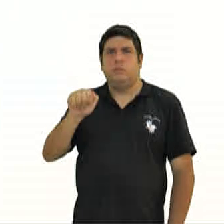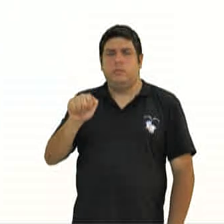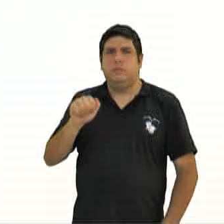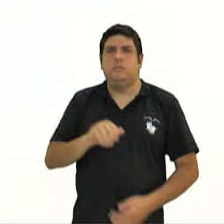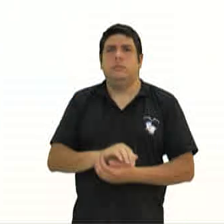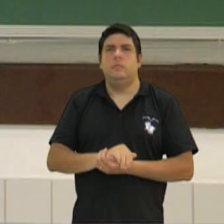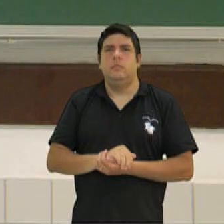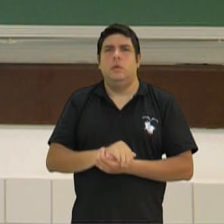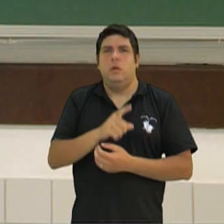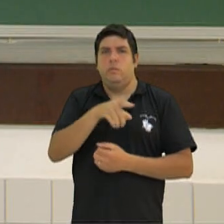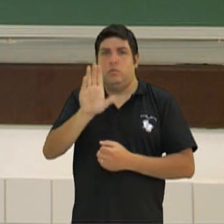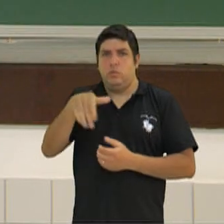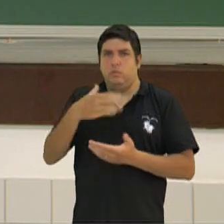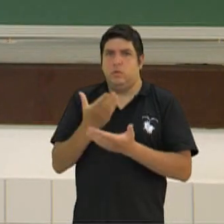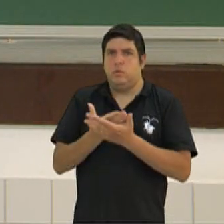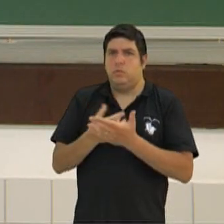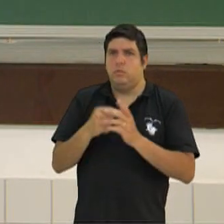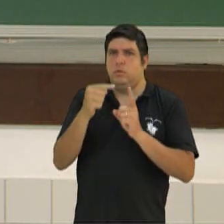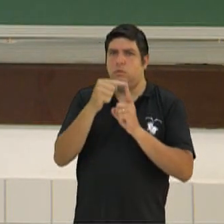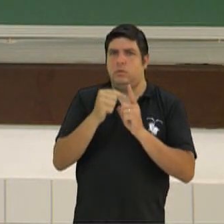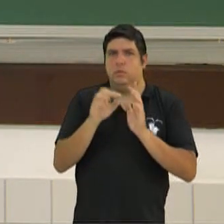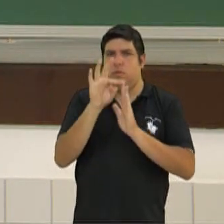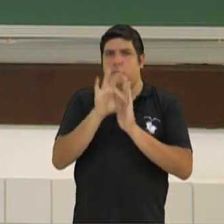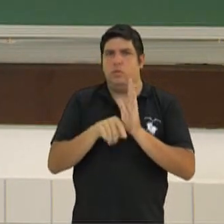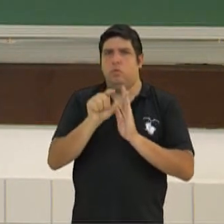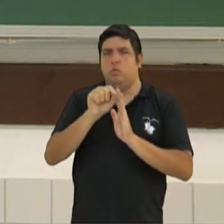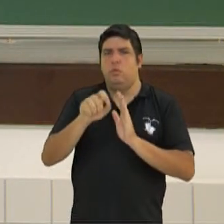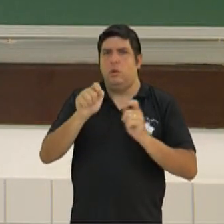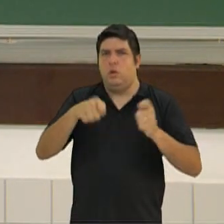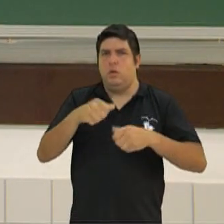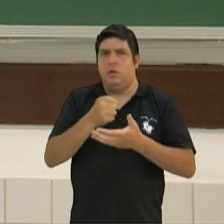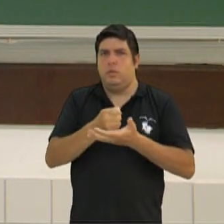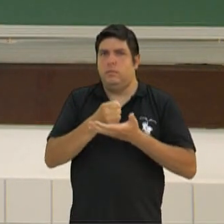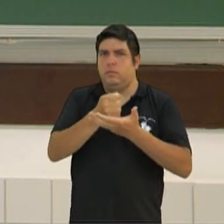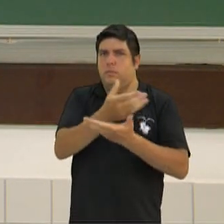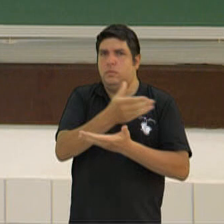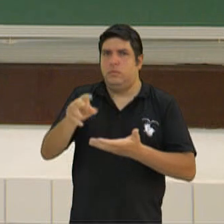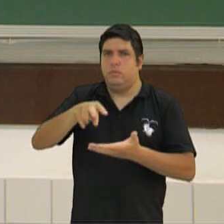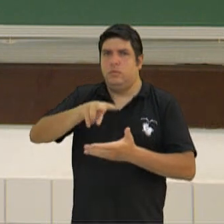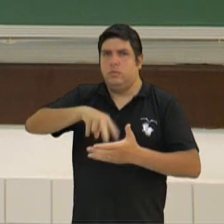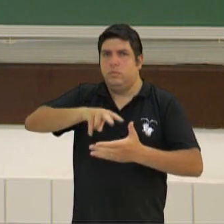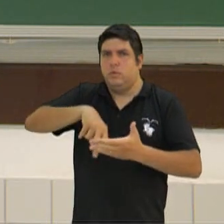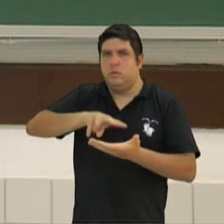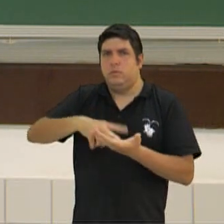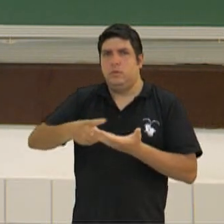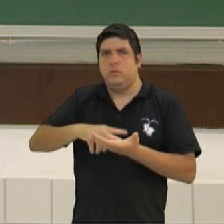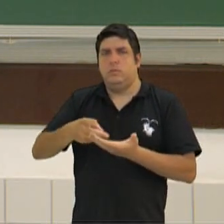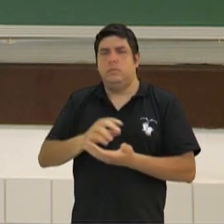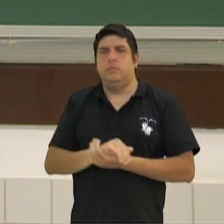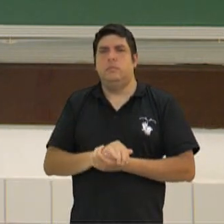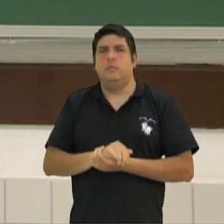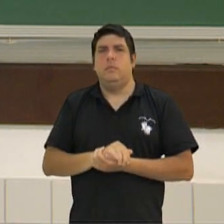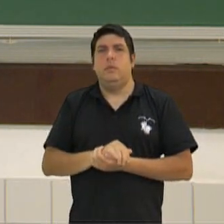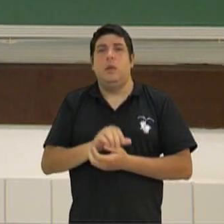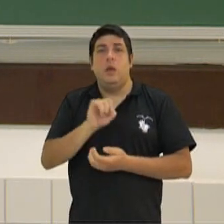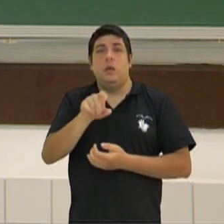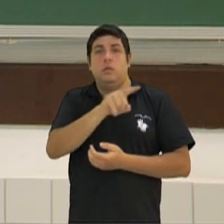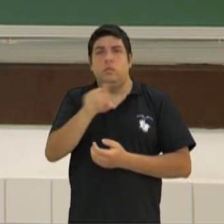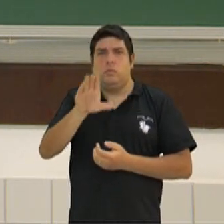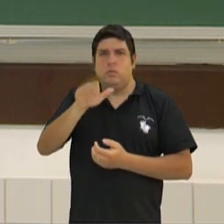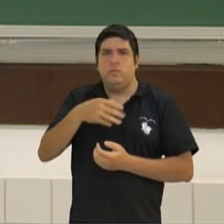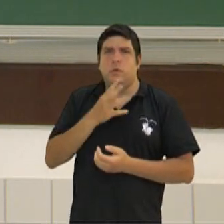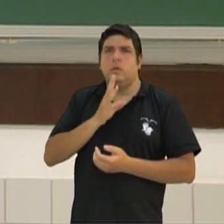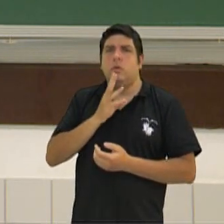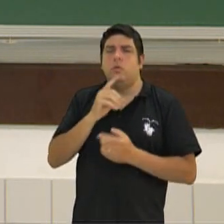esse tipo de texto, não tenha dúvida que isso já vai ajudar na sua interpretação. Então a dica é, quando você tem conhecimento